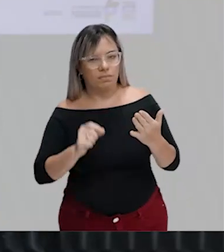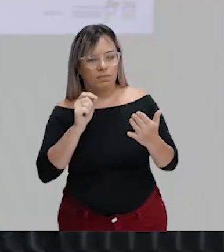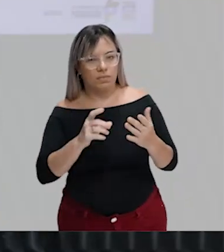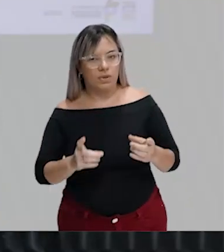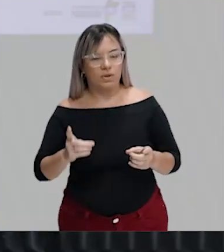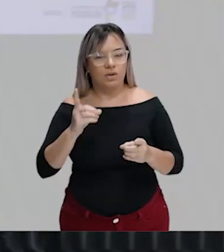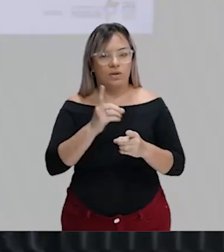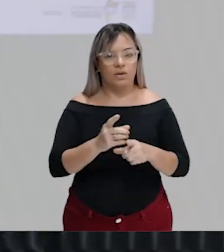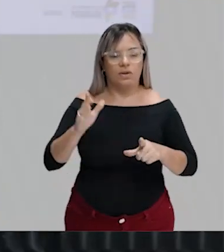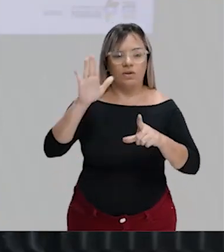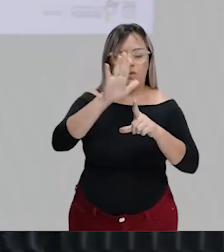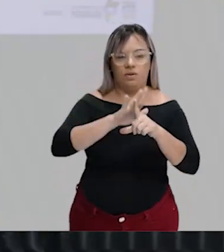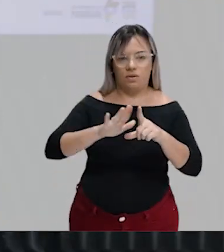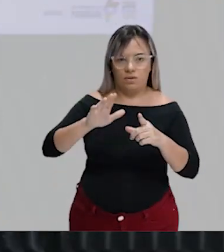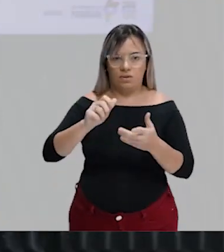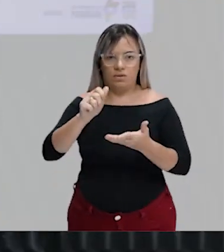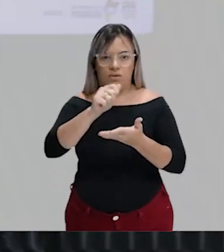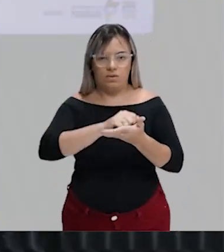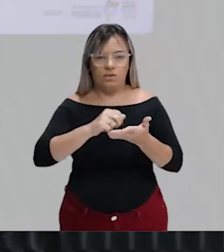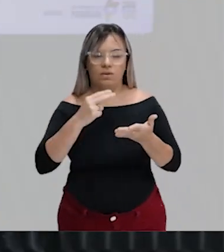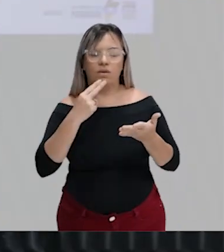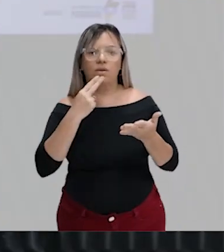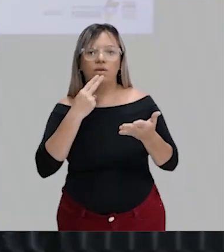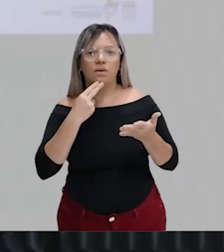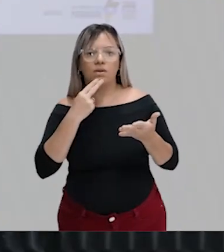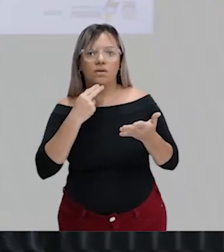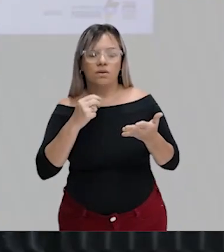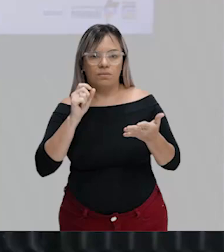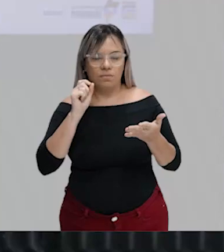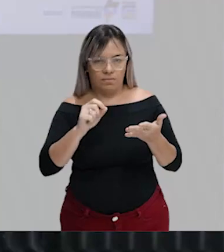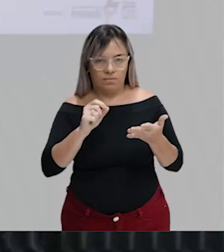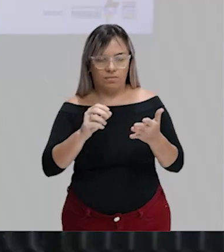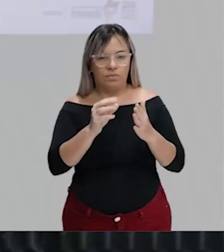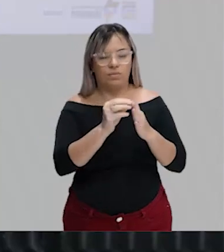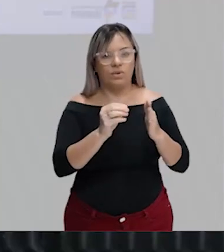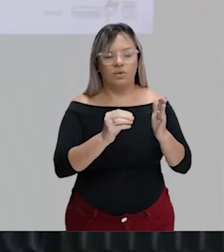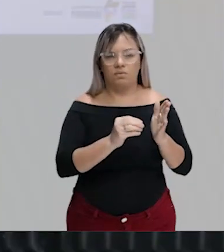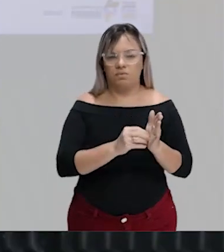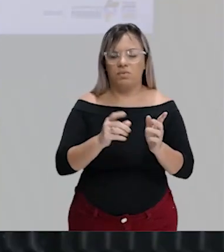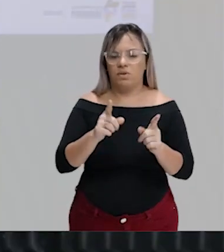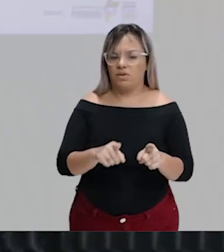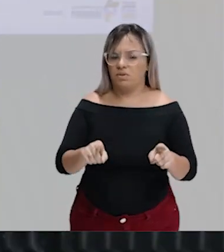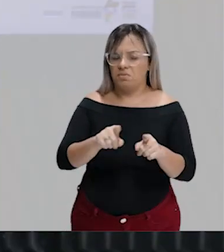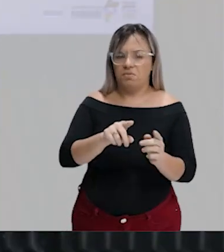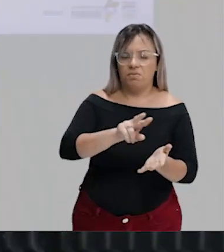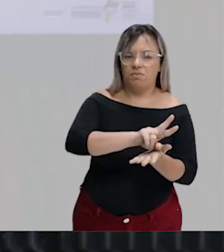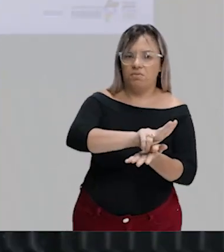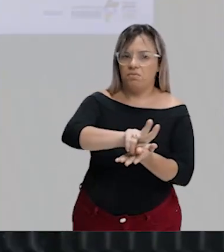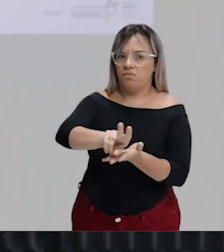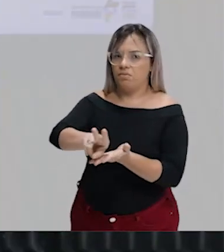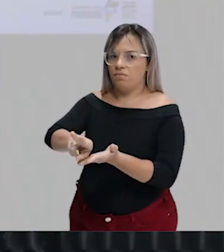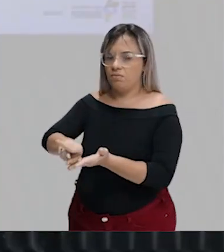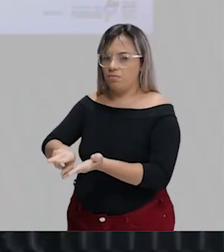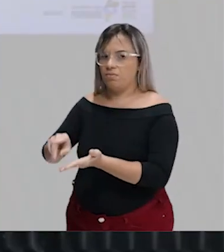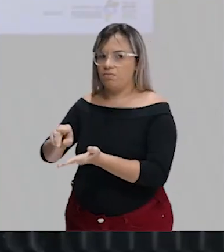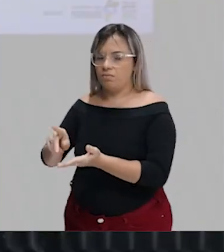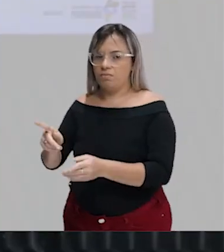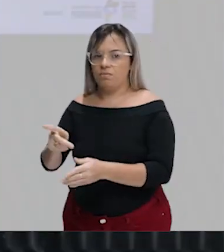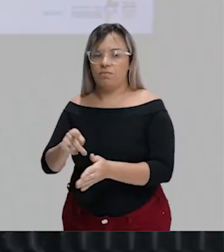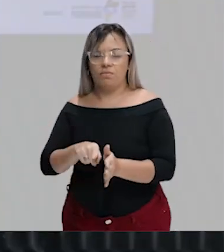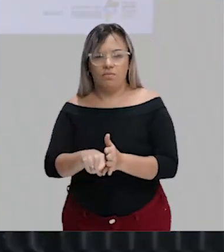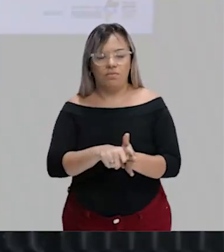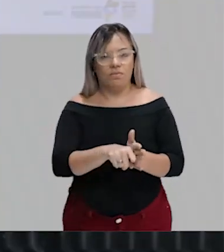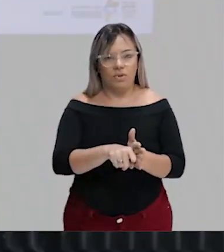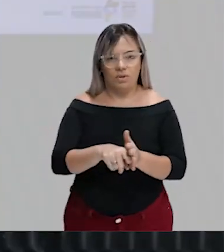encontra lá na plataforma Gonçalves Dias, esta aula, ok? E também outras aulas, caso você tenha perdido ou